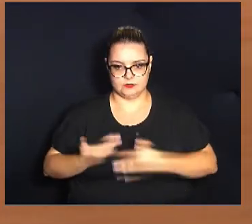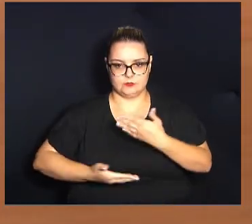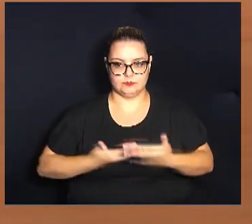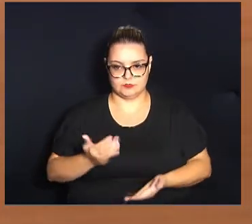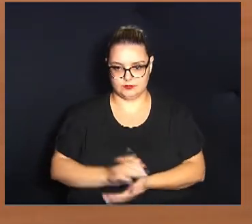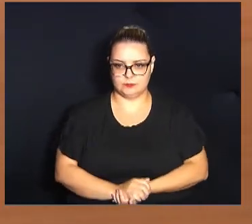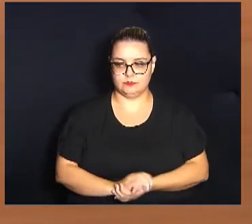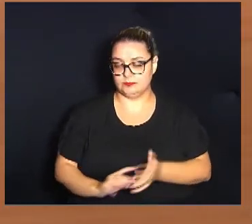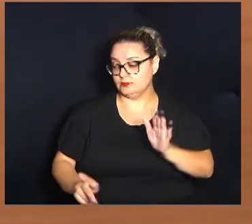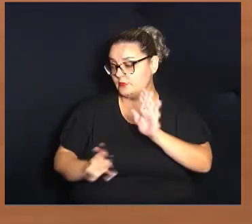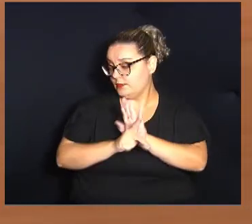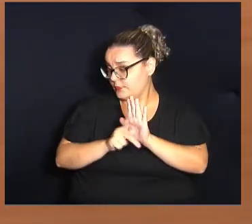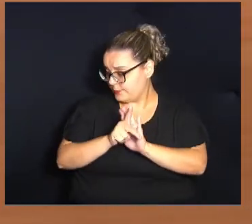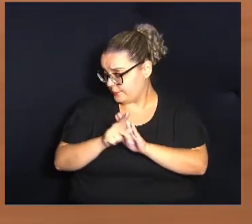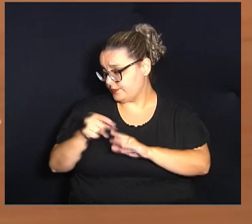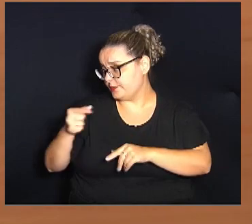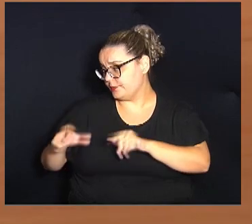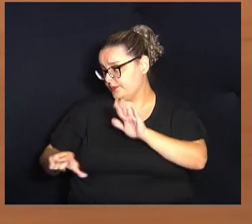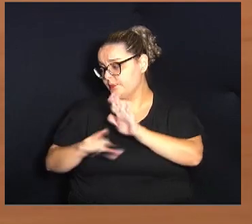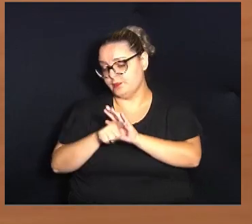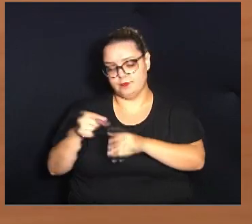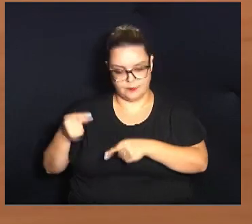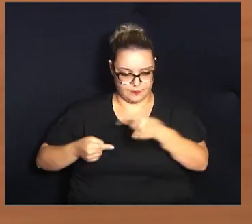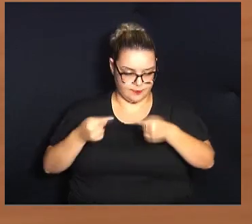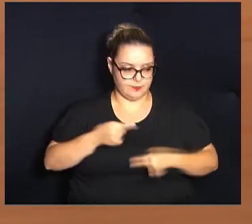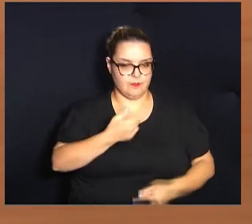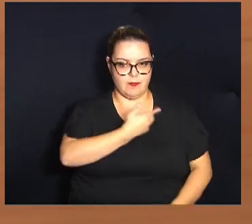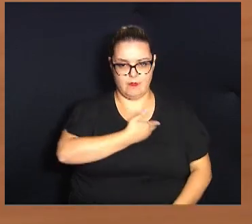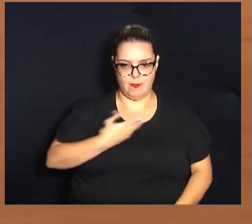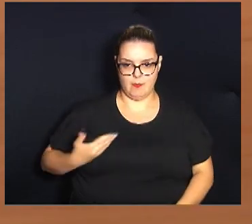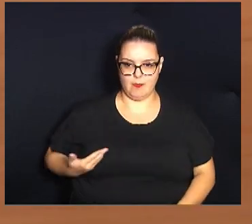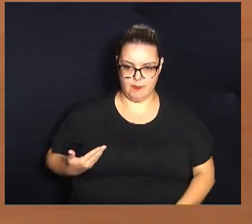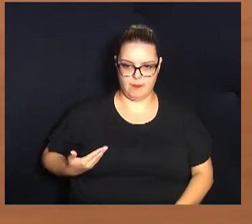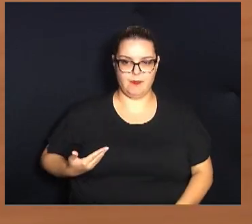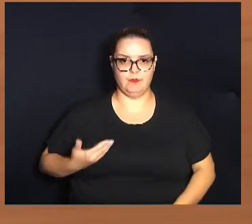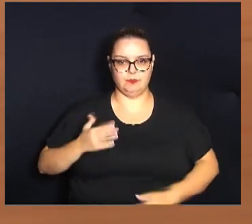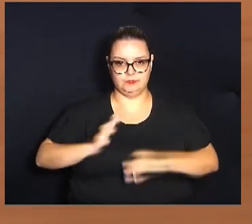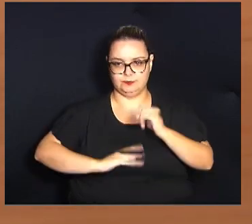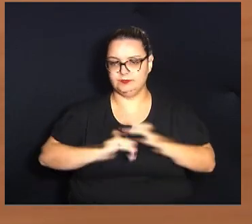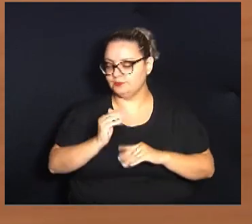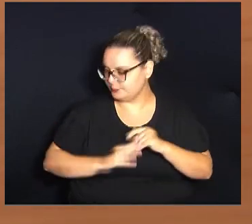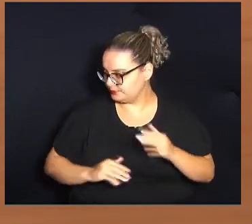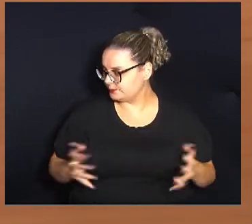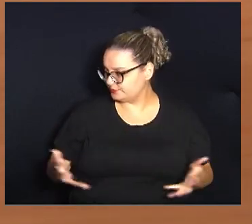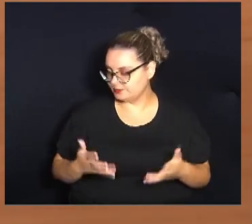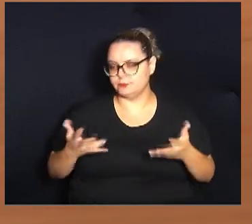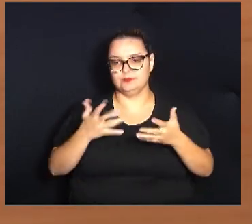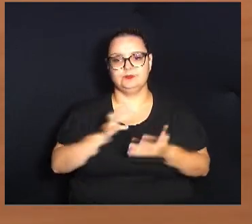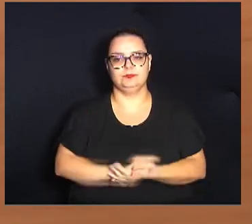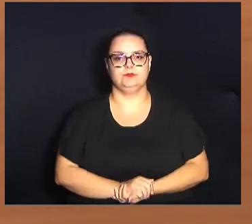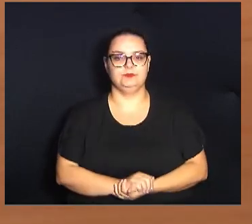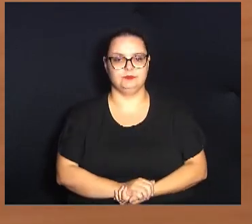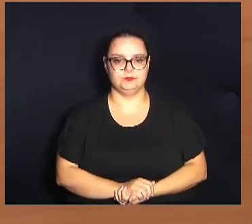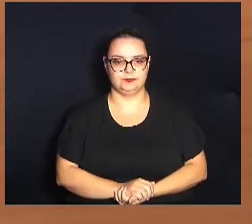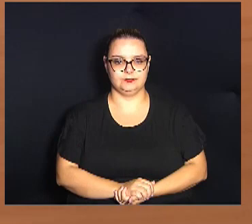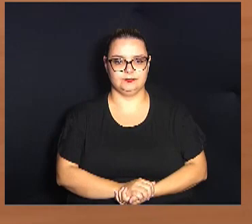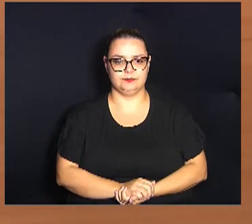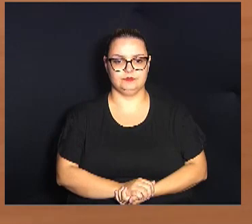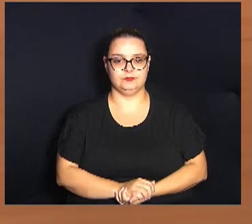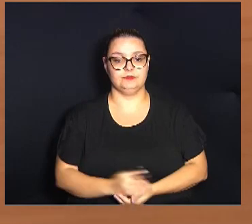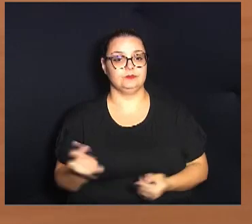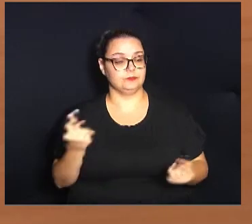dialogamos com vários servidores. Aqui a Cidinha está aqui, ela foi uma das impulsionadoras, né, que nos